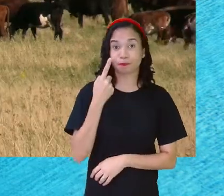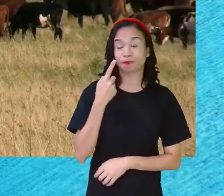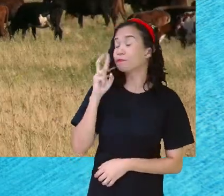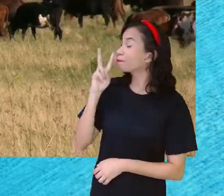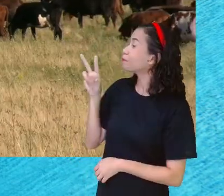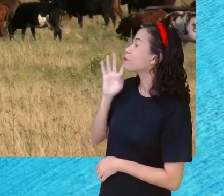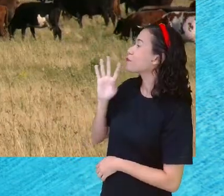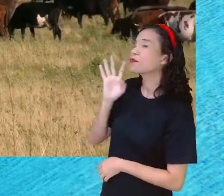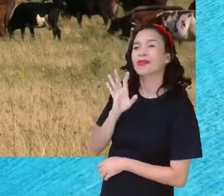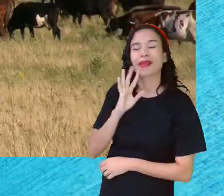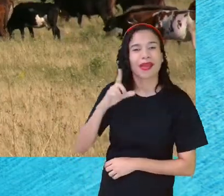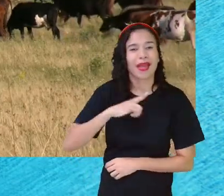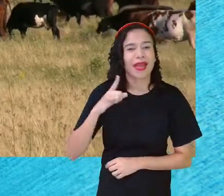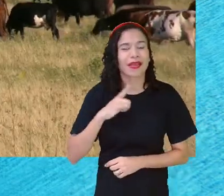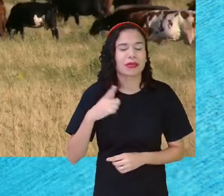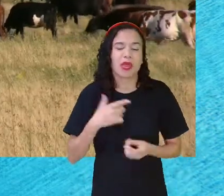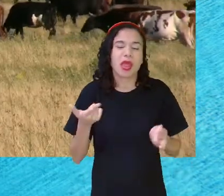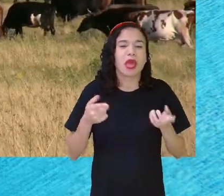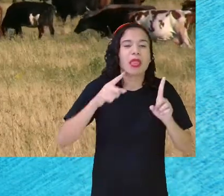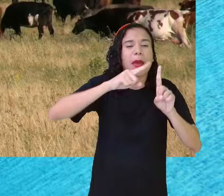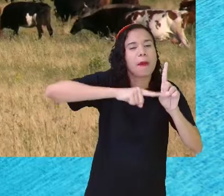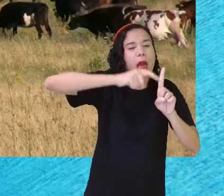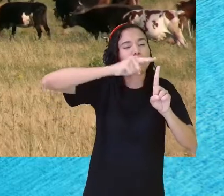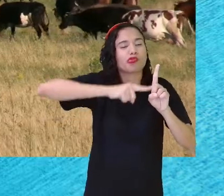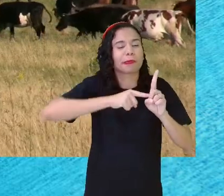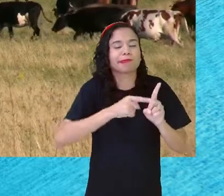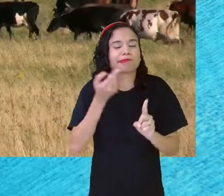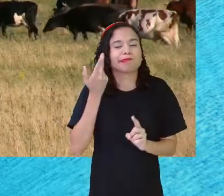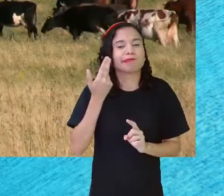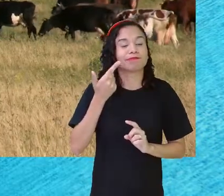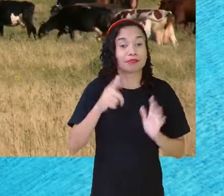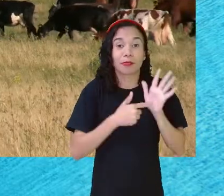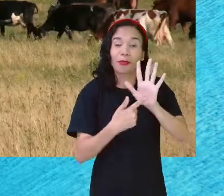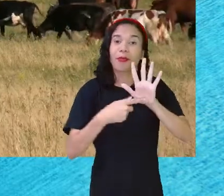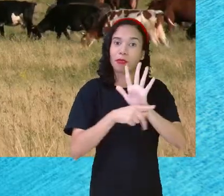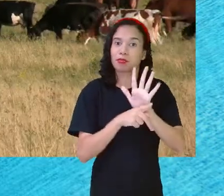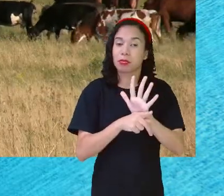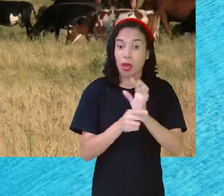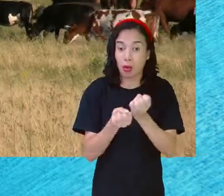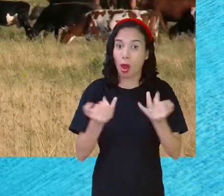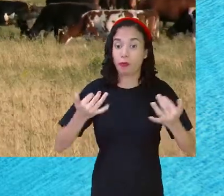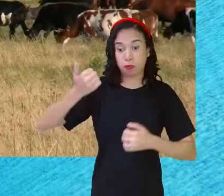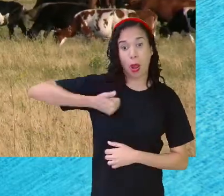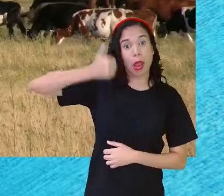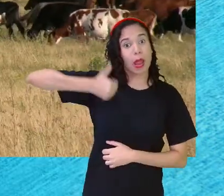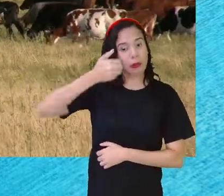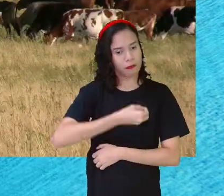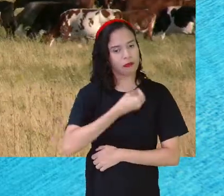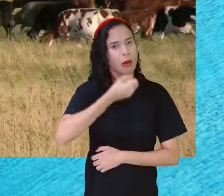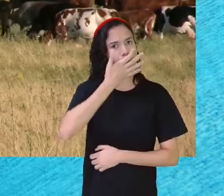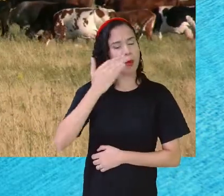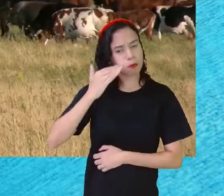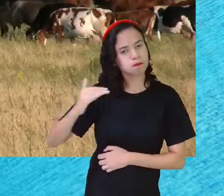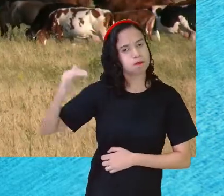Olha só, possui um clima ameno e se destaca pela elevada qualidade de vida.